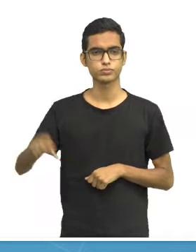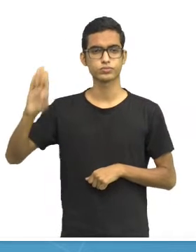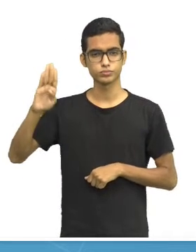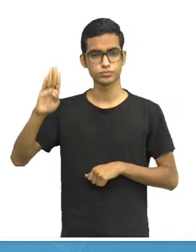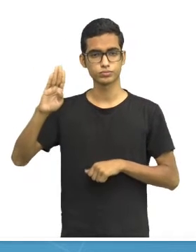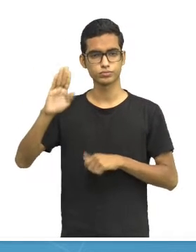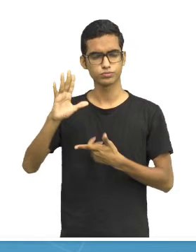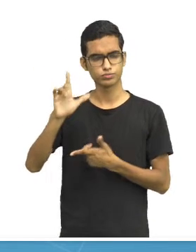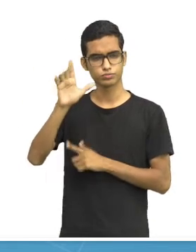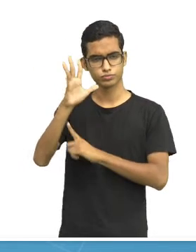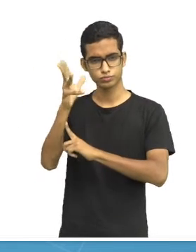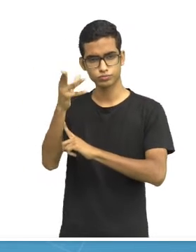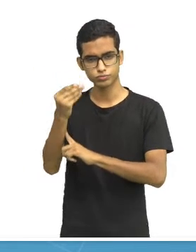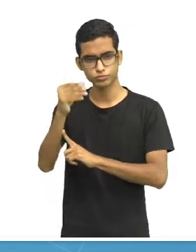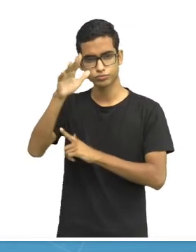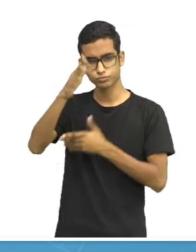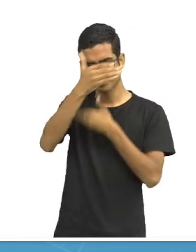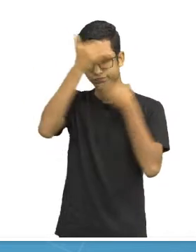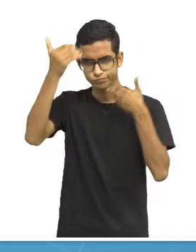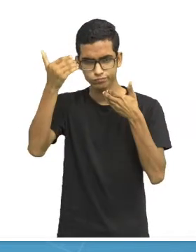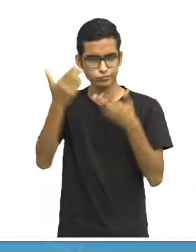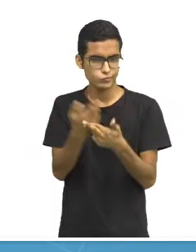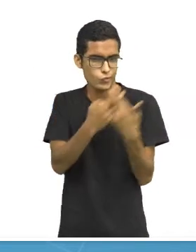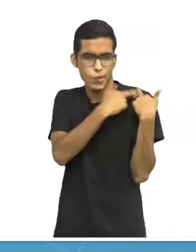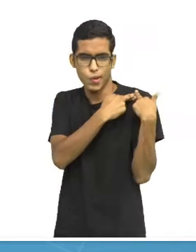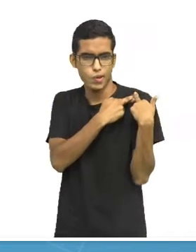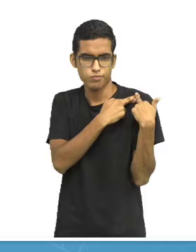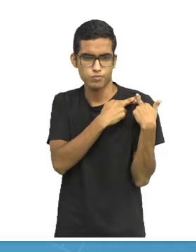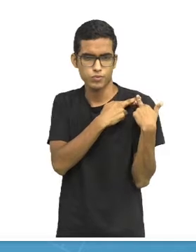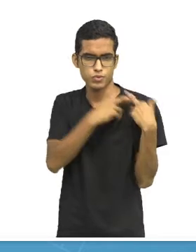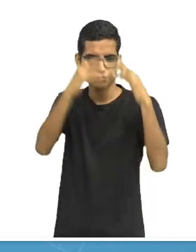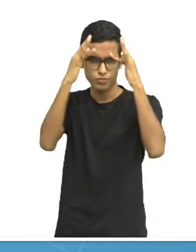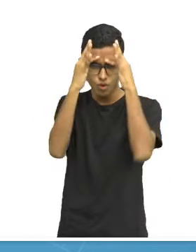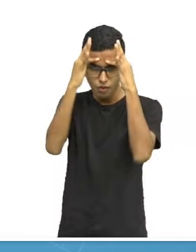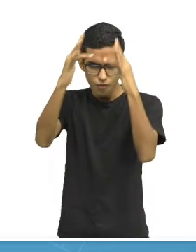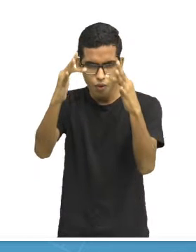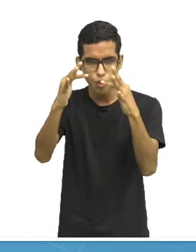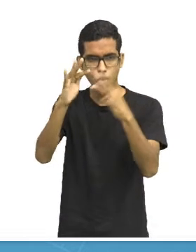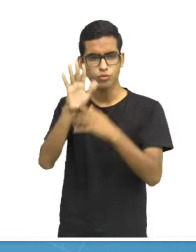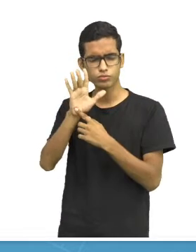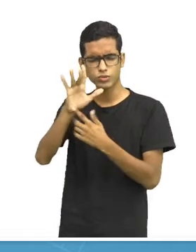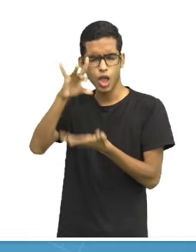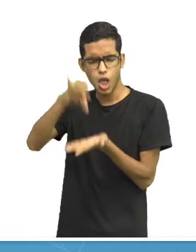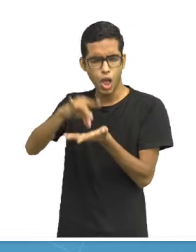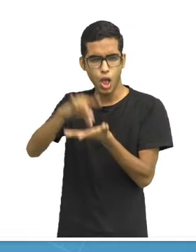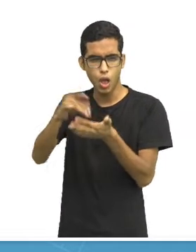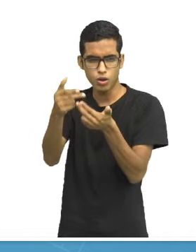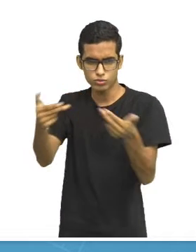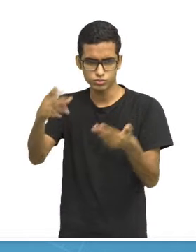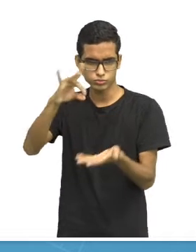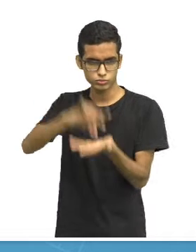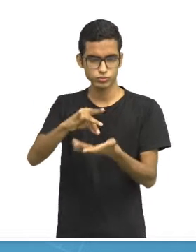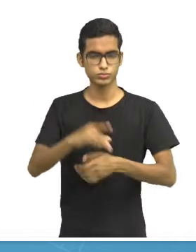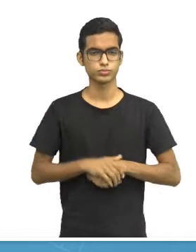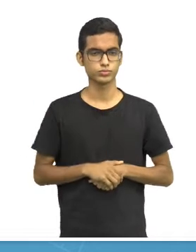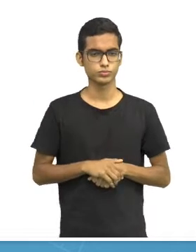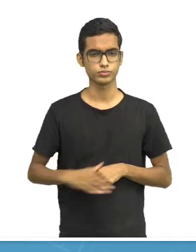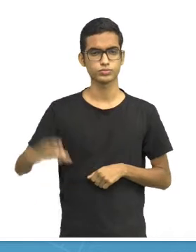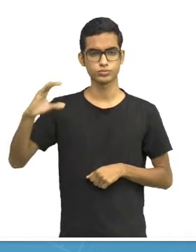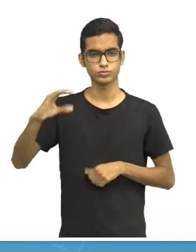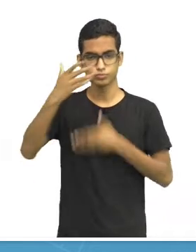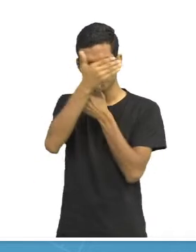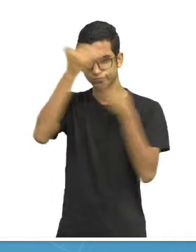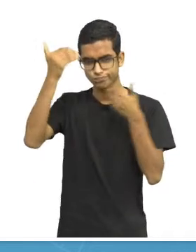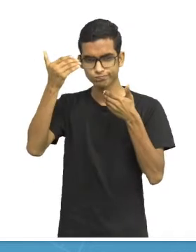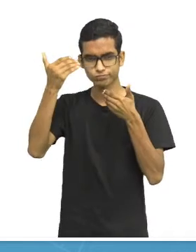tinham nenhum compromisso em representar com fidelidade a aparência real das coisas. C. O cubismo foi dividido em